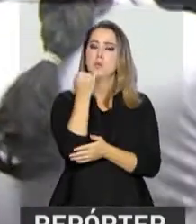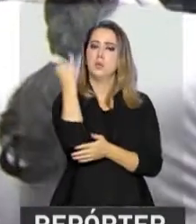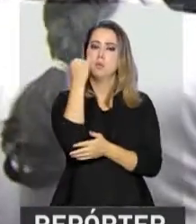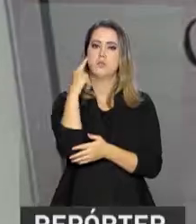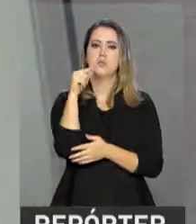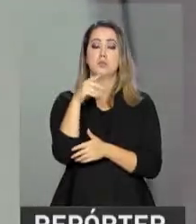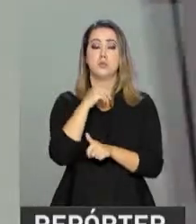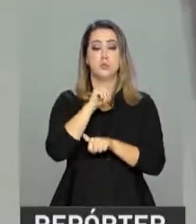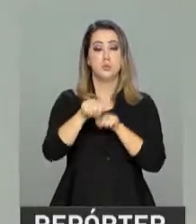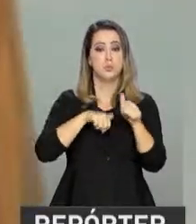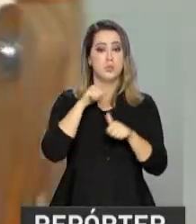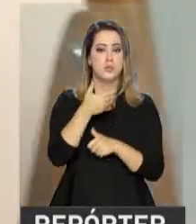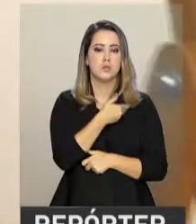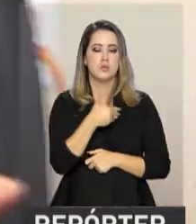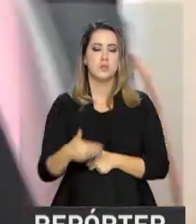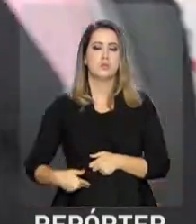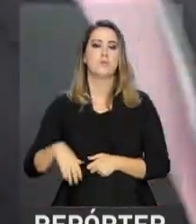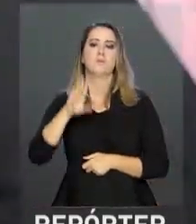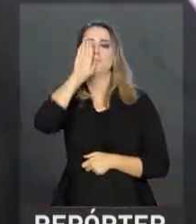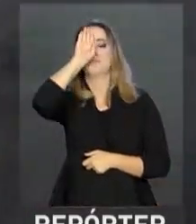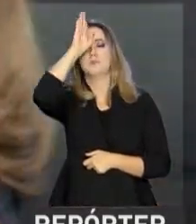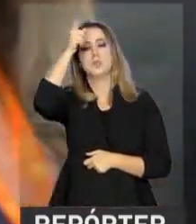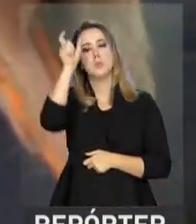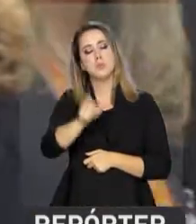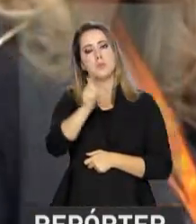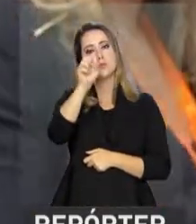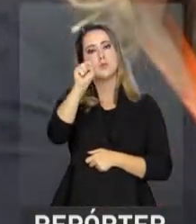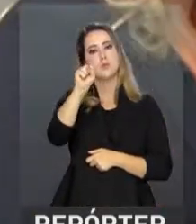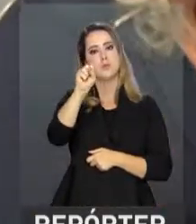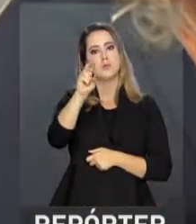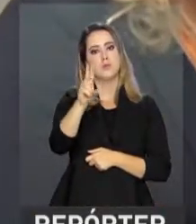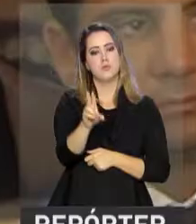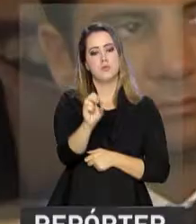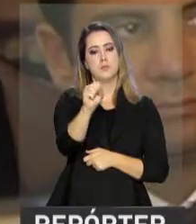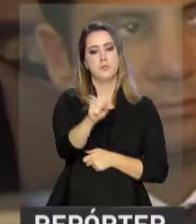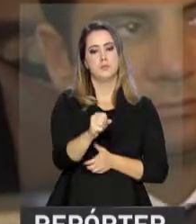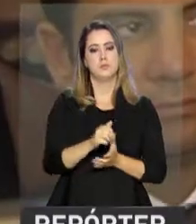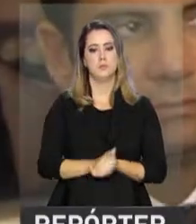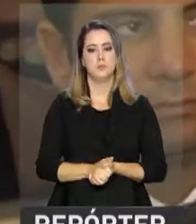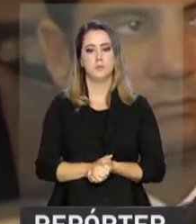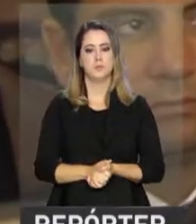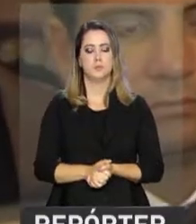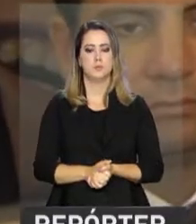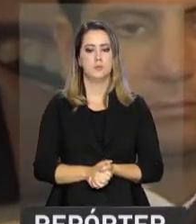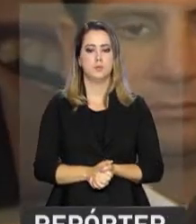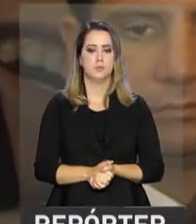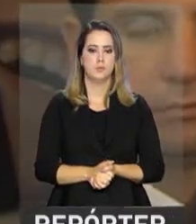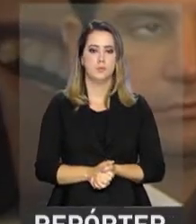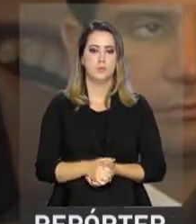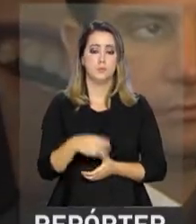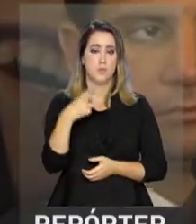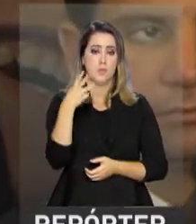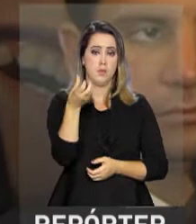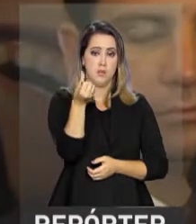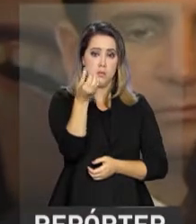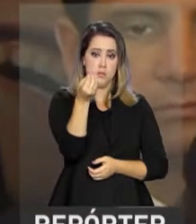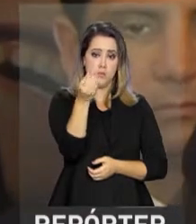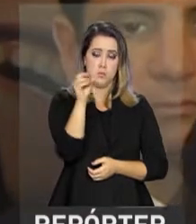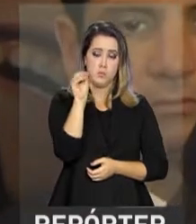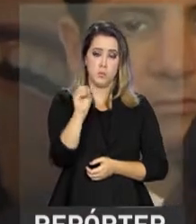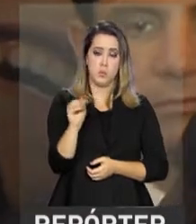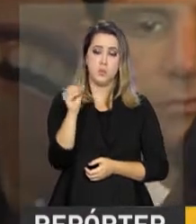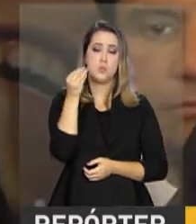do governo, que quer priorizar o usuário da rede pública de saúde. Serão 3.600